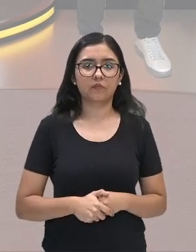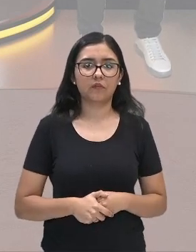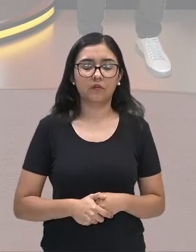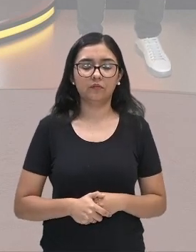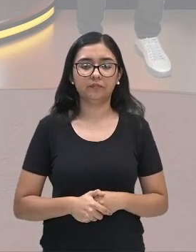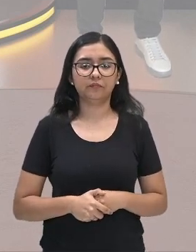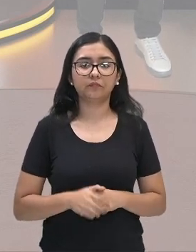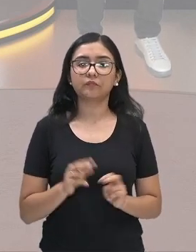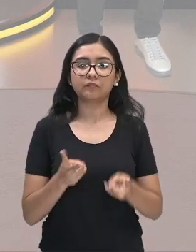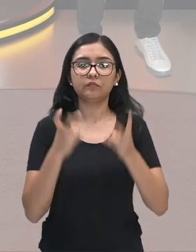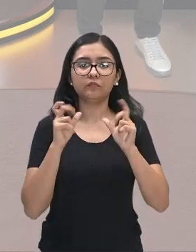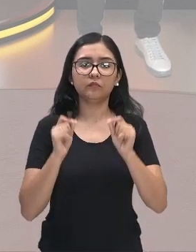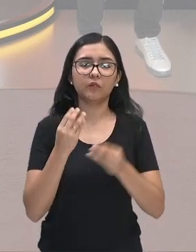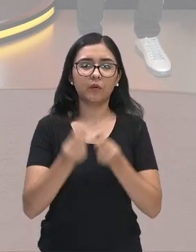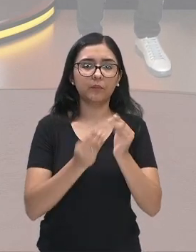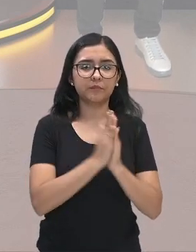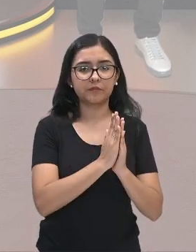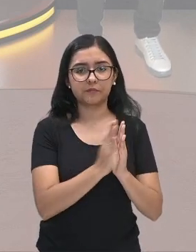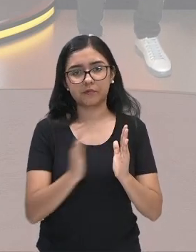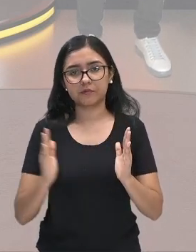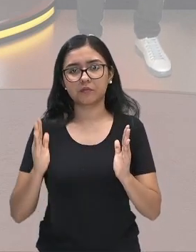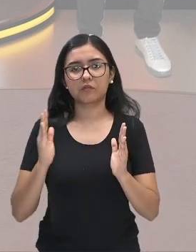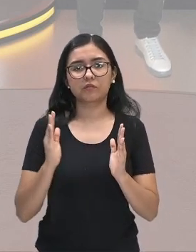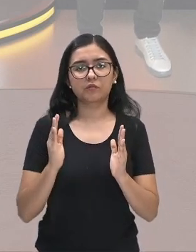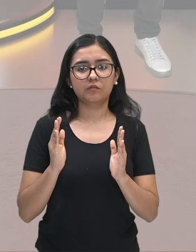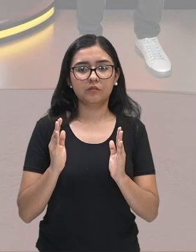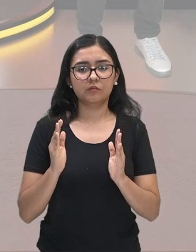Vamos ver então nesse processo de